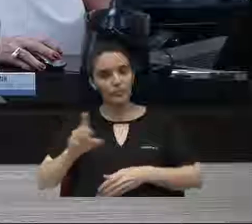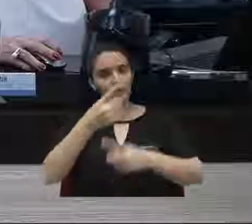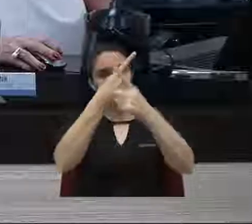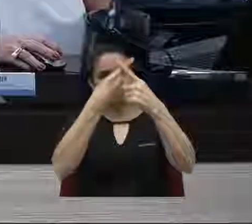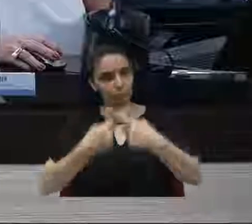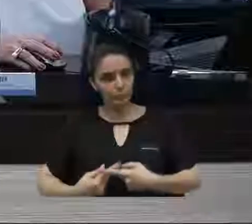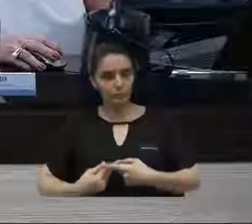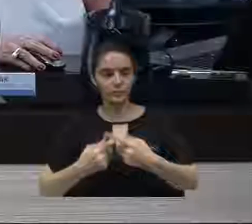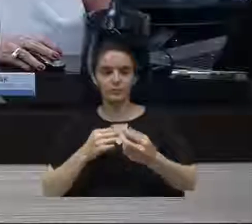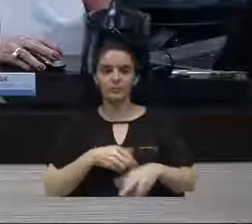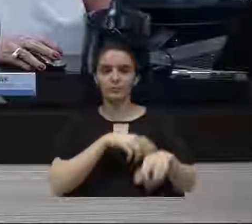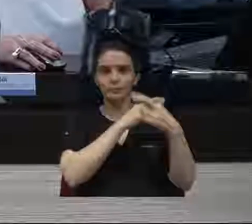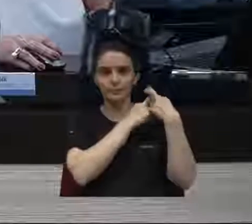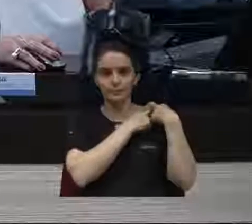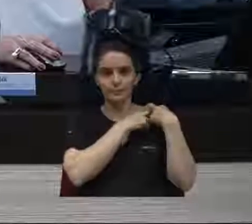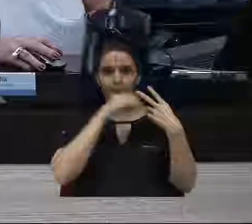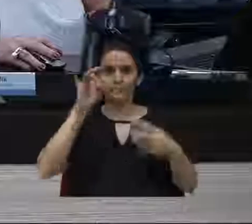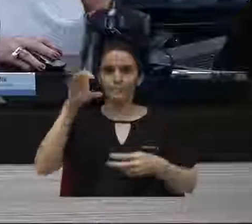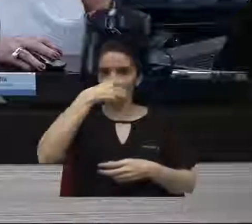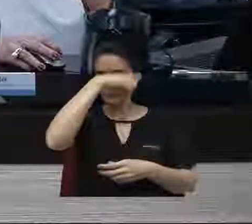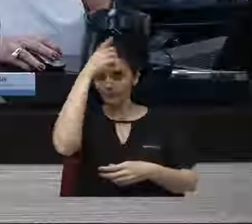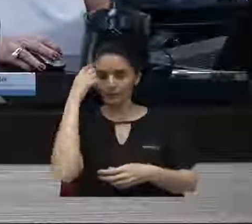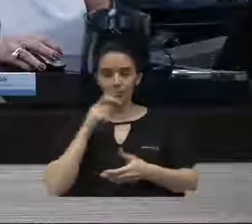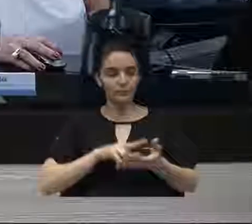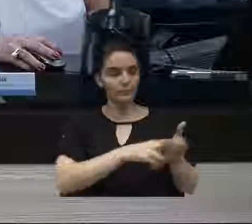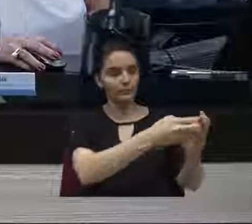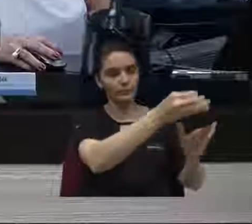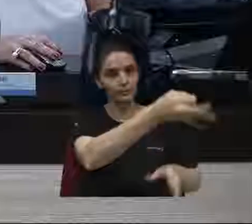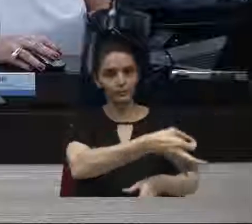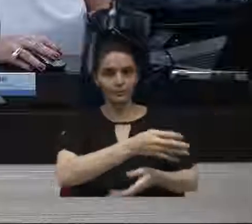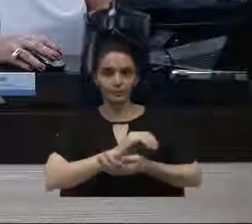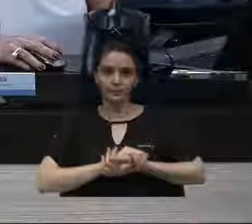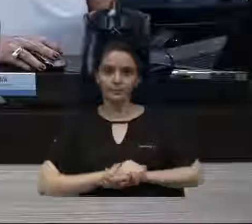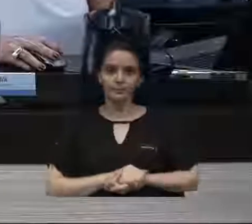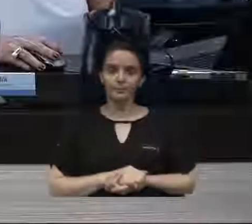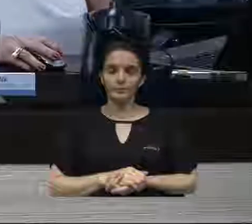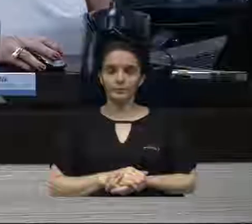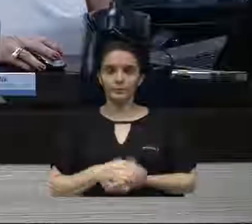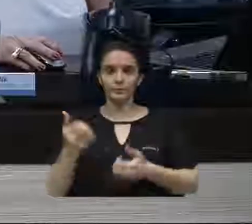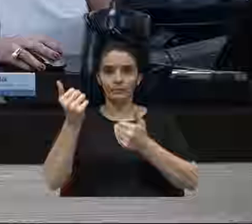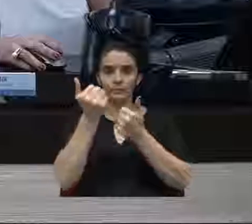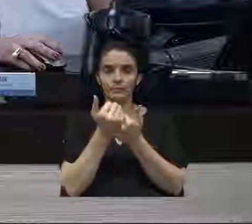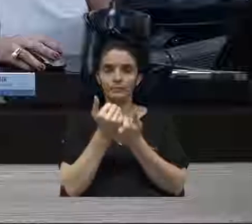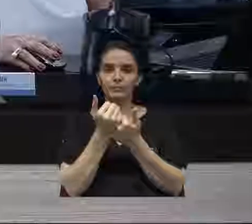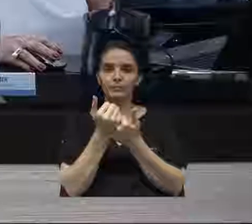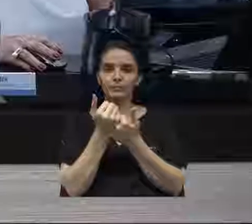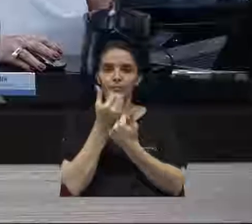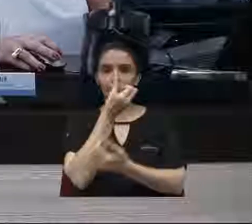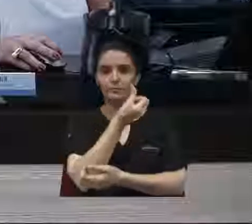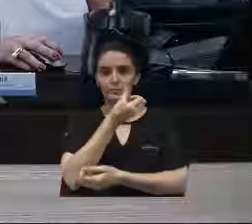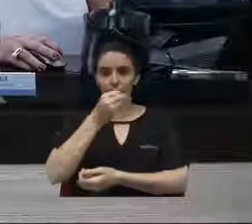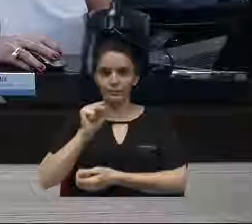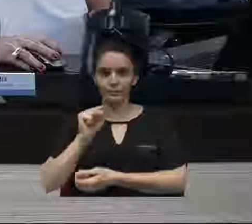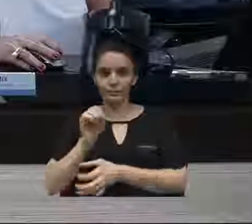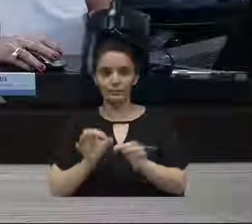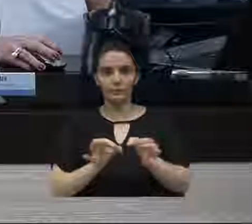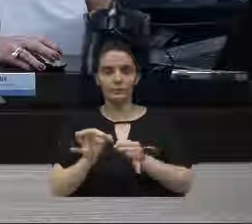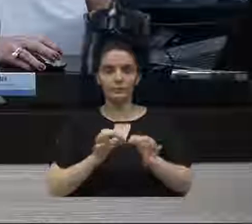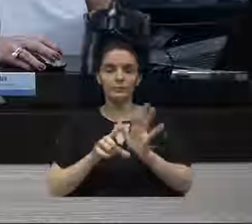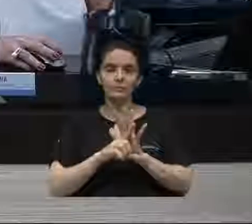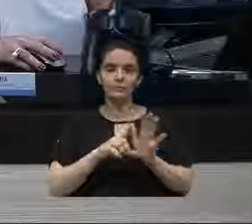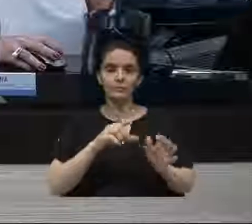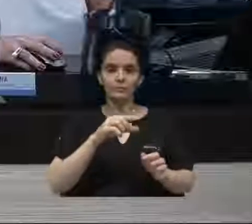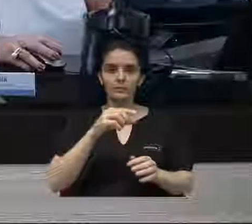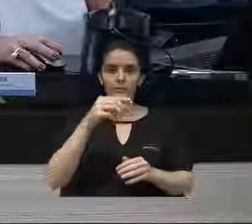Autoria: vereador Wagner Barbosa. Encaminhe-se às comissões competentes. Substitutivo 68 ao projeto de lei